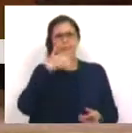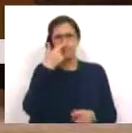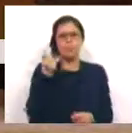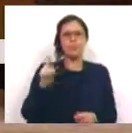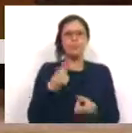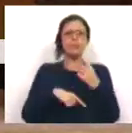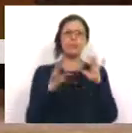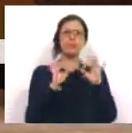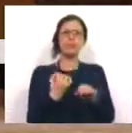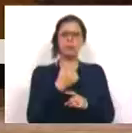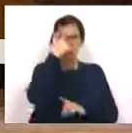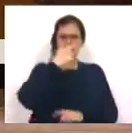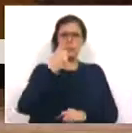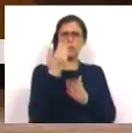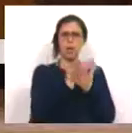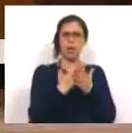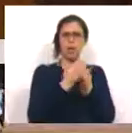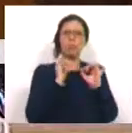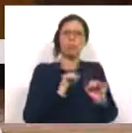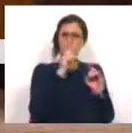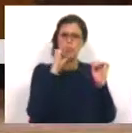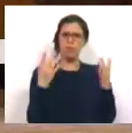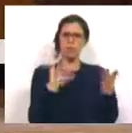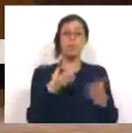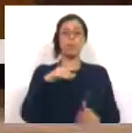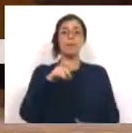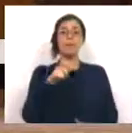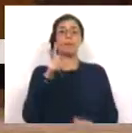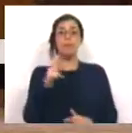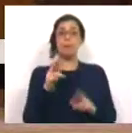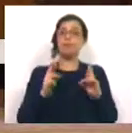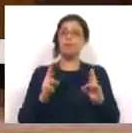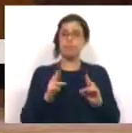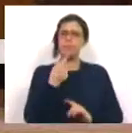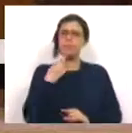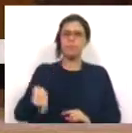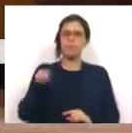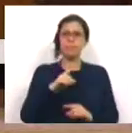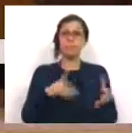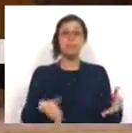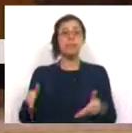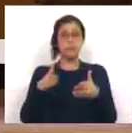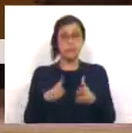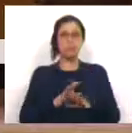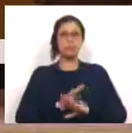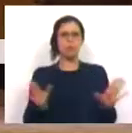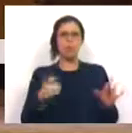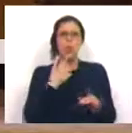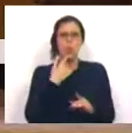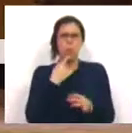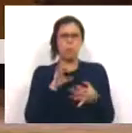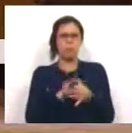desprezadas em benefício da função económica imediata da floresta. O PEV espera que se perceba que este rumo já foi